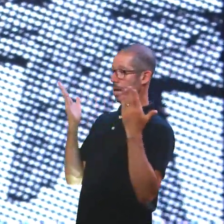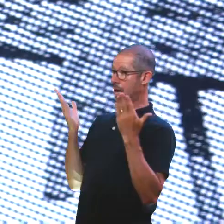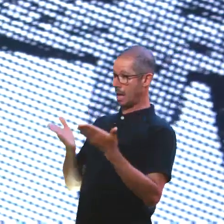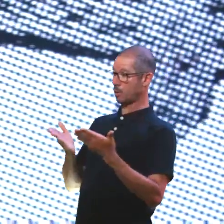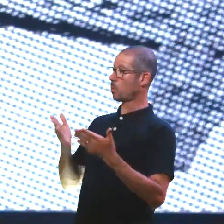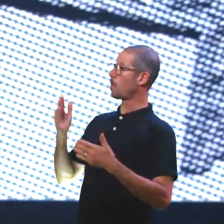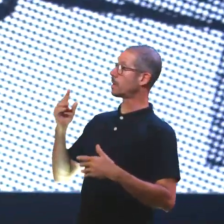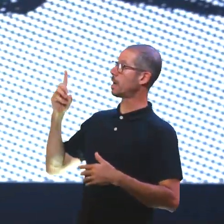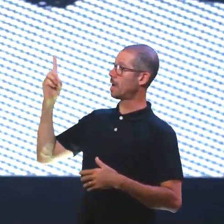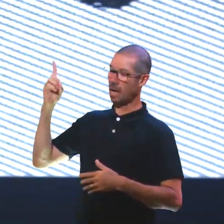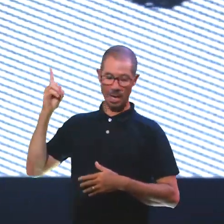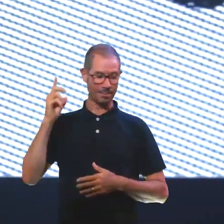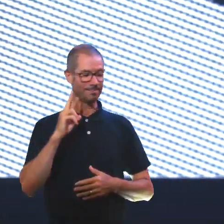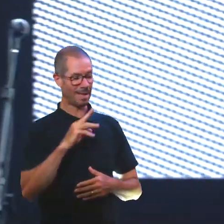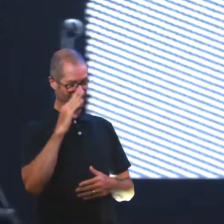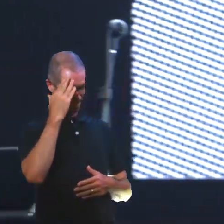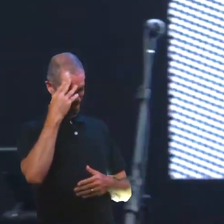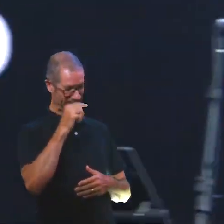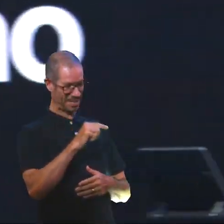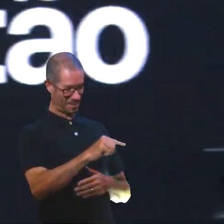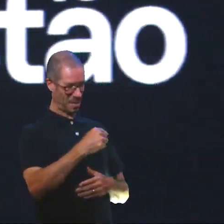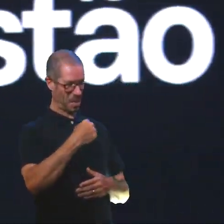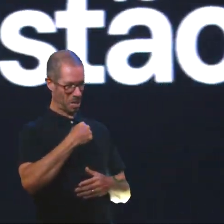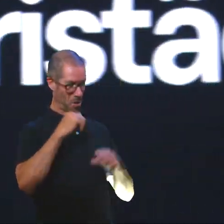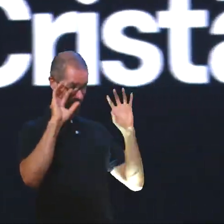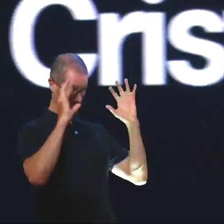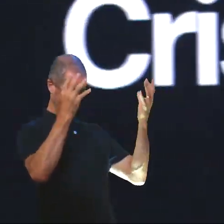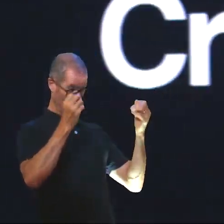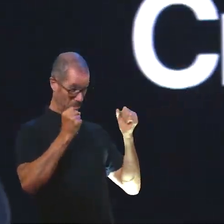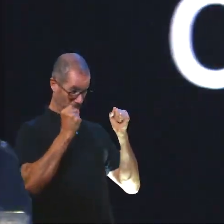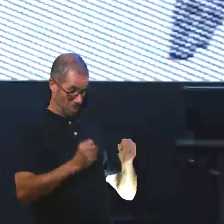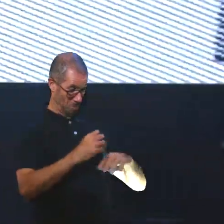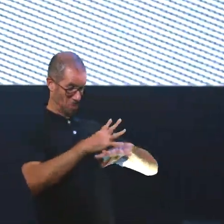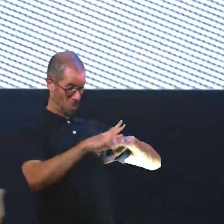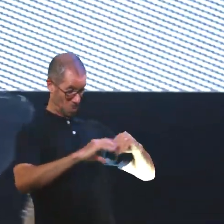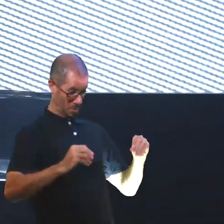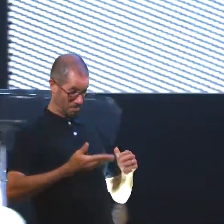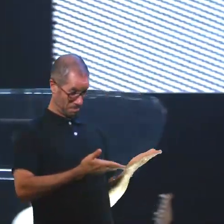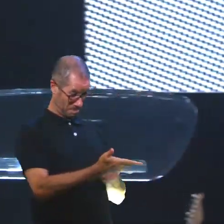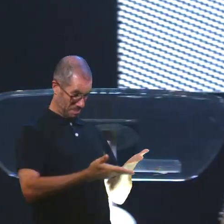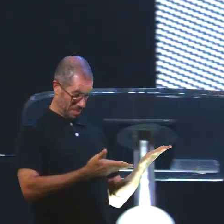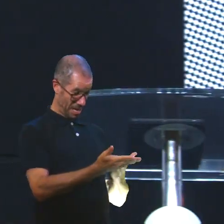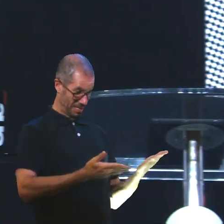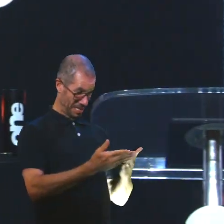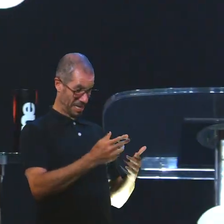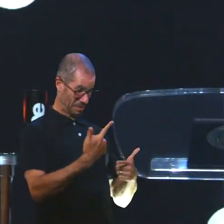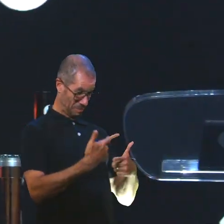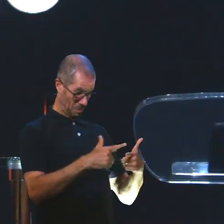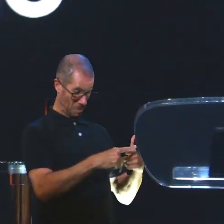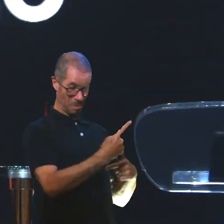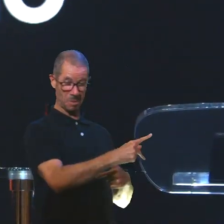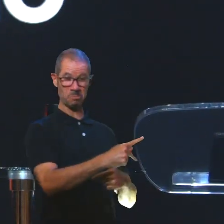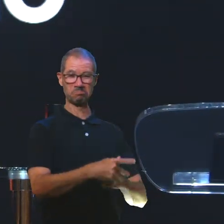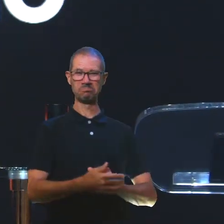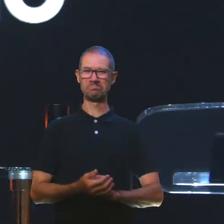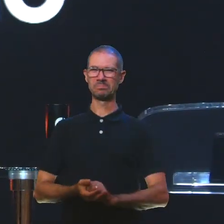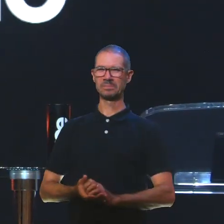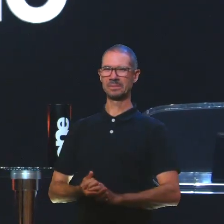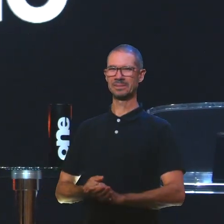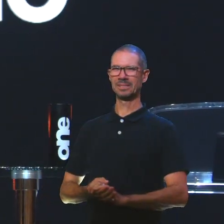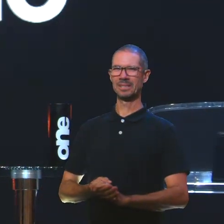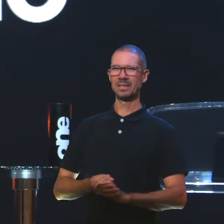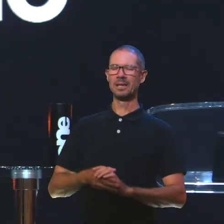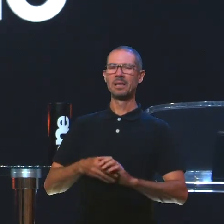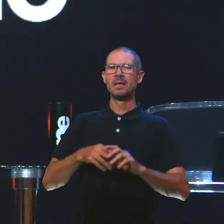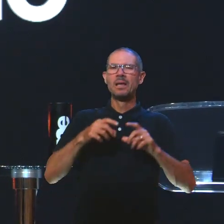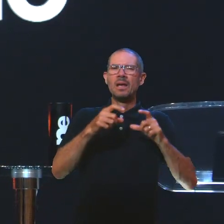está entendendo quem eu sou. Porque eu posso resolver, eu posso curar, eu posso tratar, inclusive essa área complicada da vida. Quais